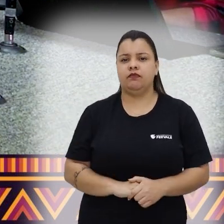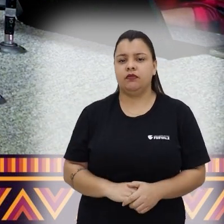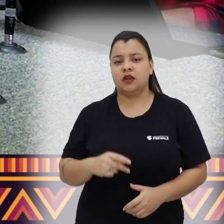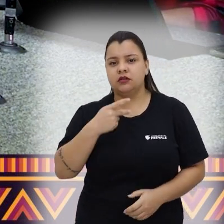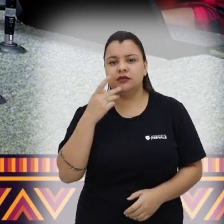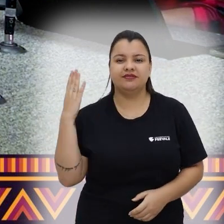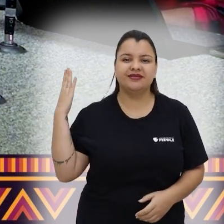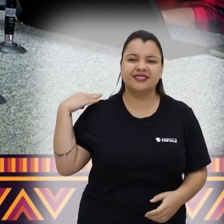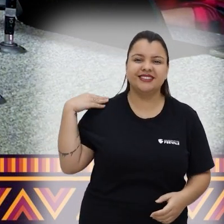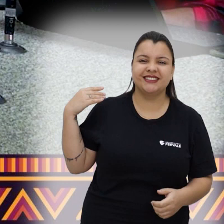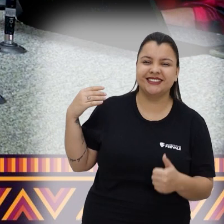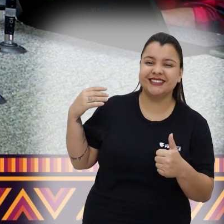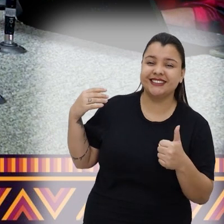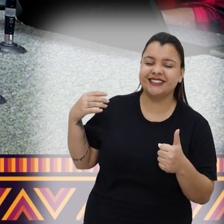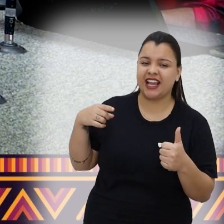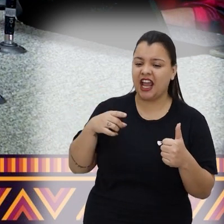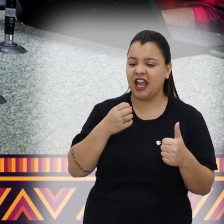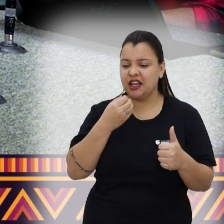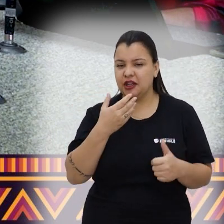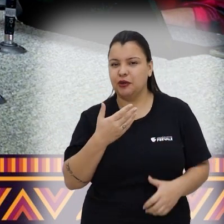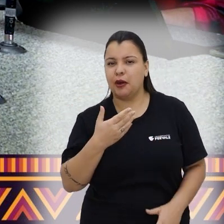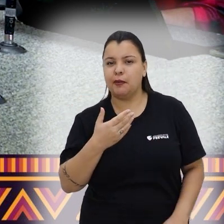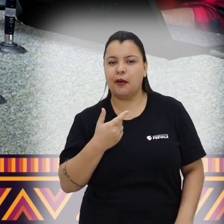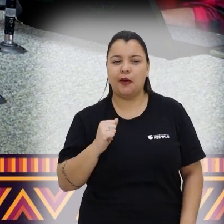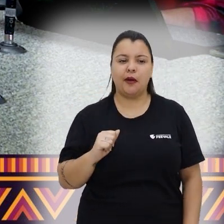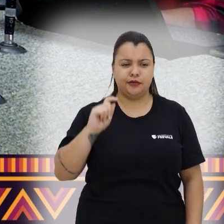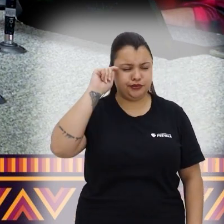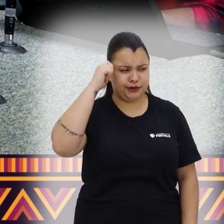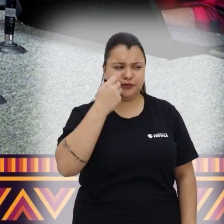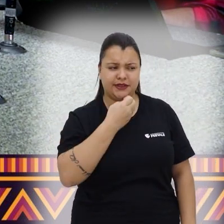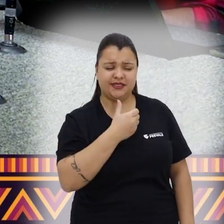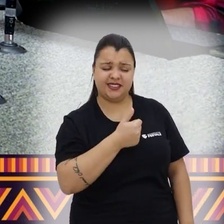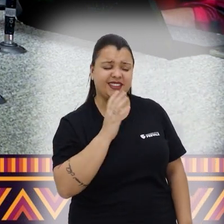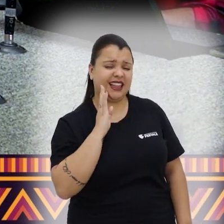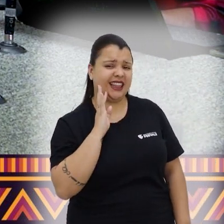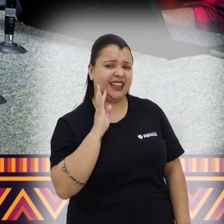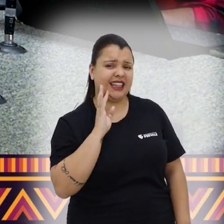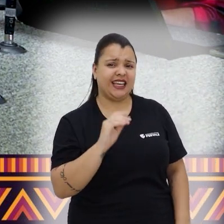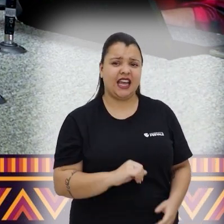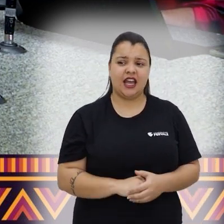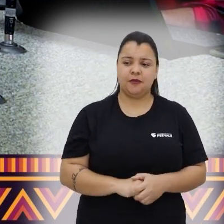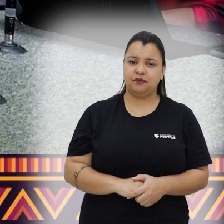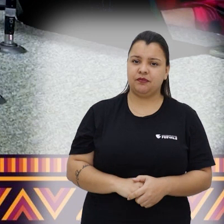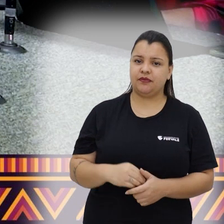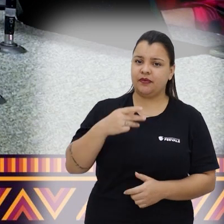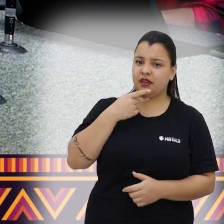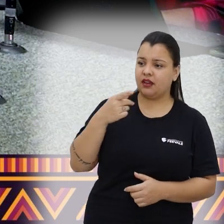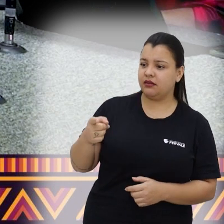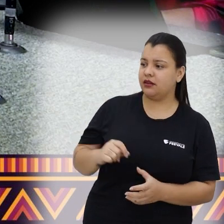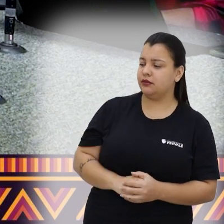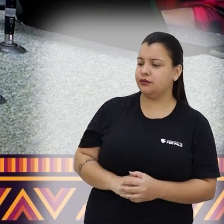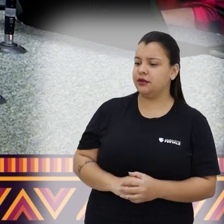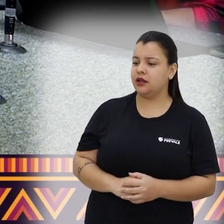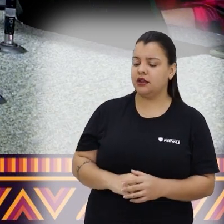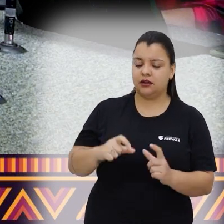nas costas, eu digo pra ti que tu é um negão de tirar o chapéu, né? Eu digo pra ti que tu é um nego dominó. Vocês sabem